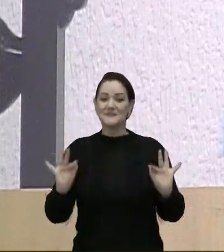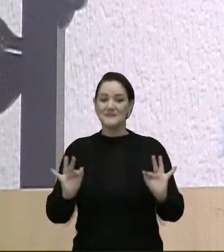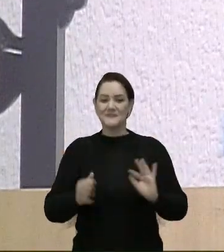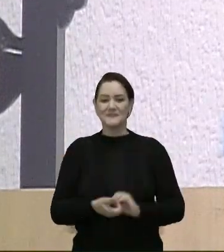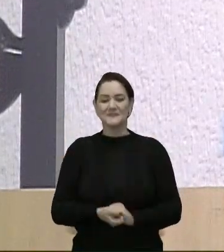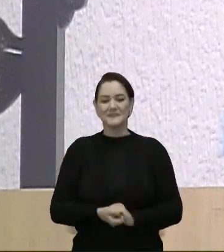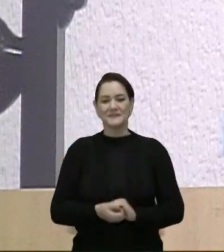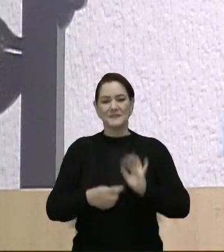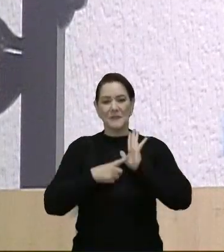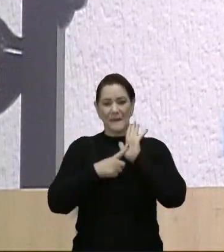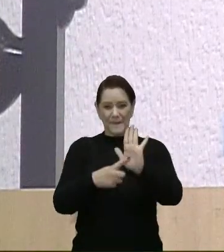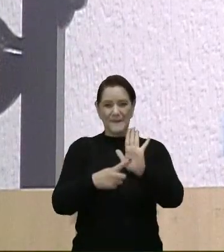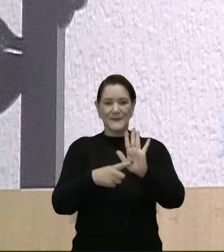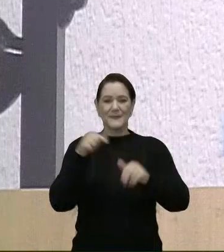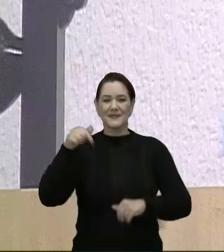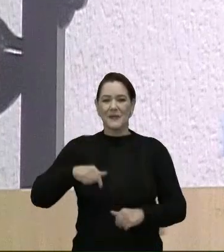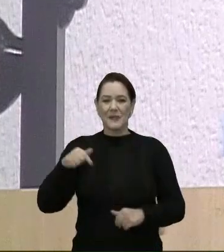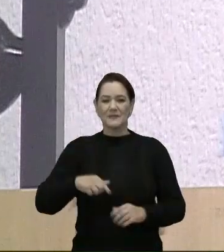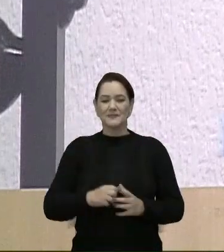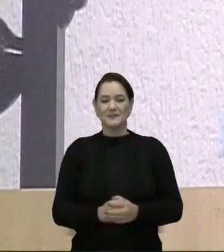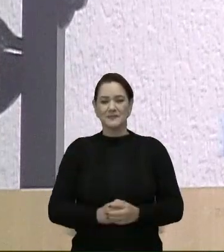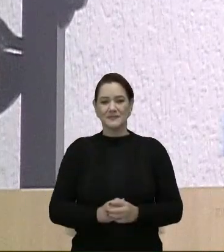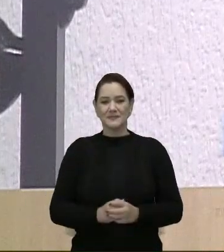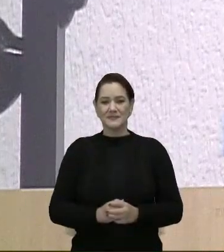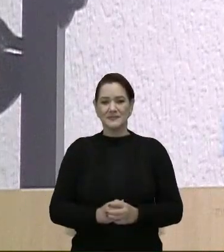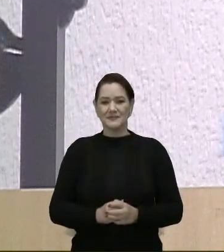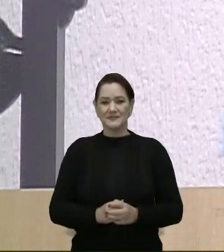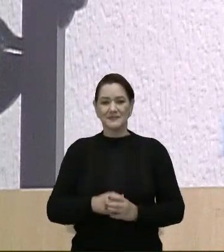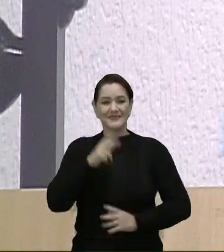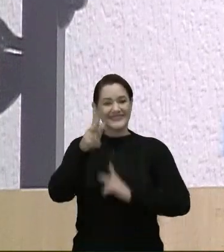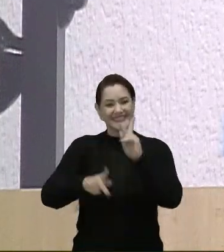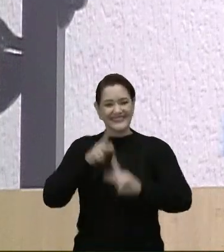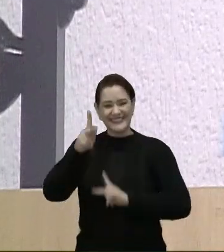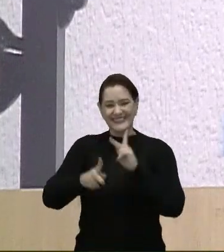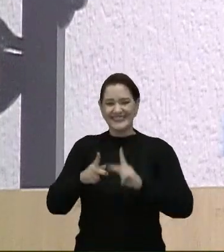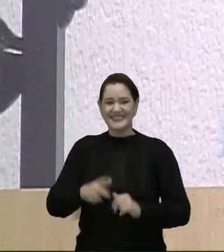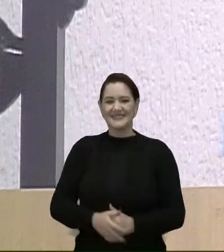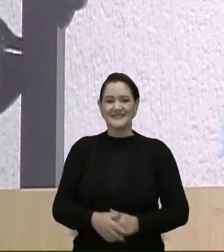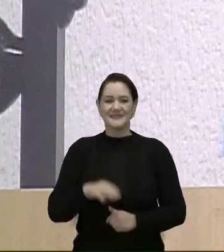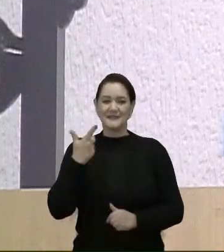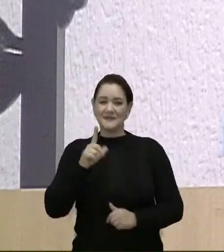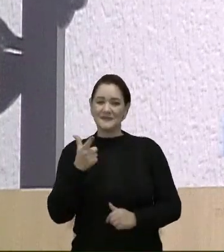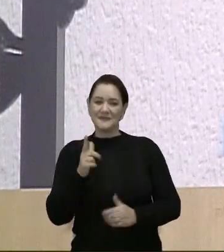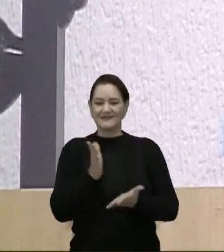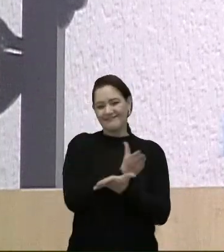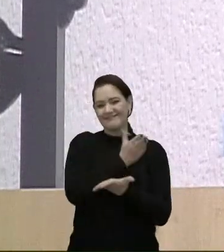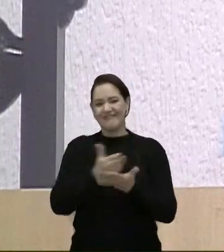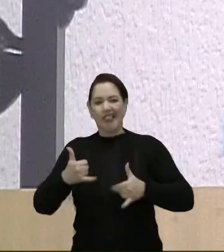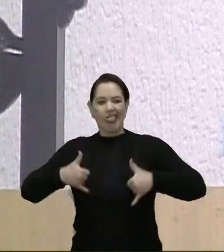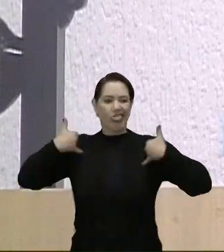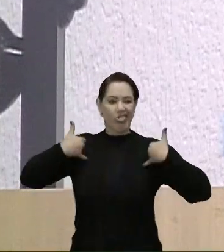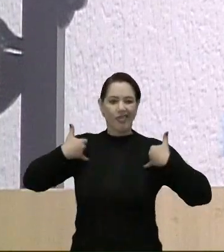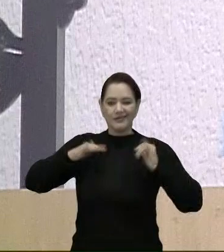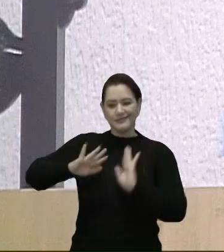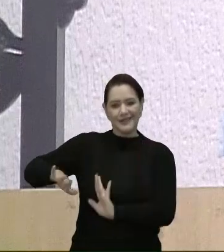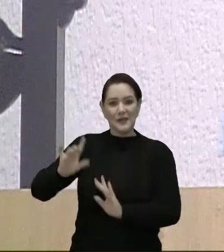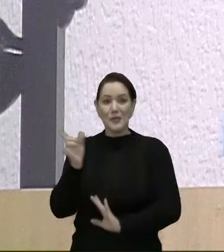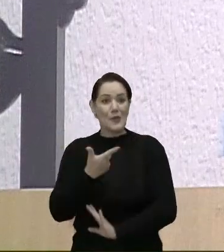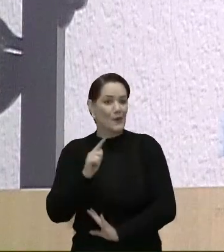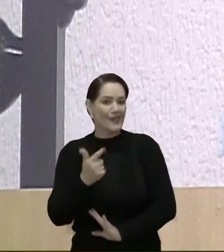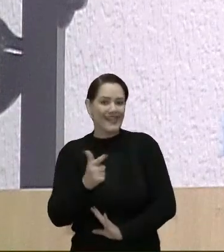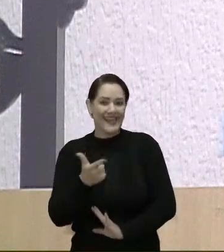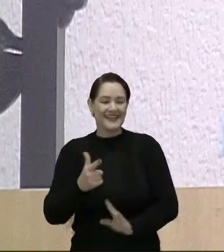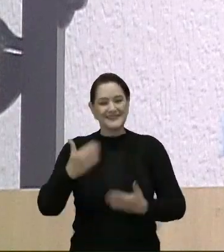e mostra que aqui a gente está pelo povo e não tem essa vaidade. Muito obrigada, obrigada